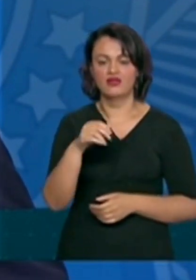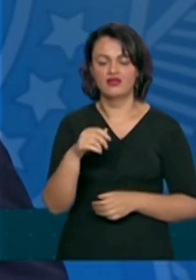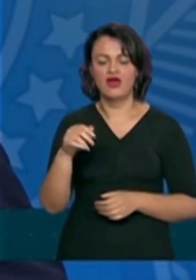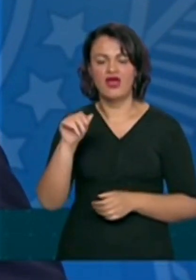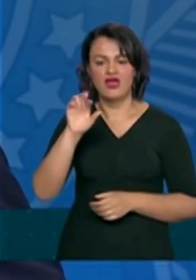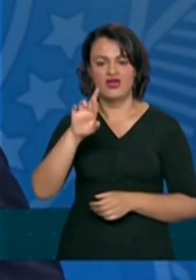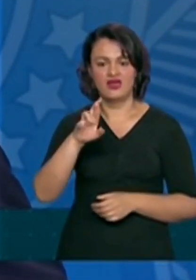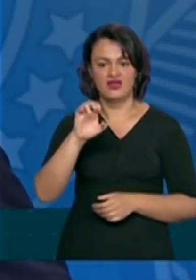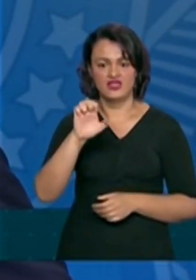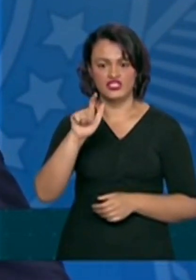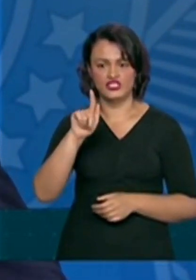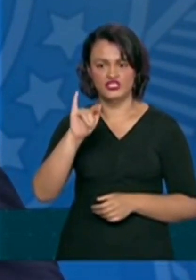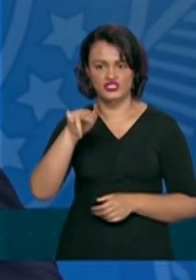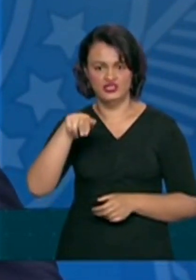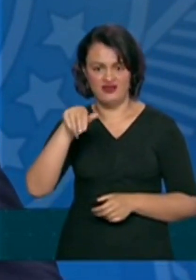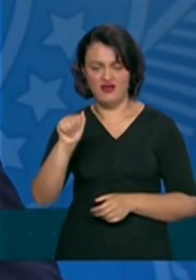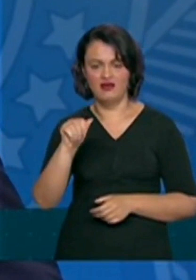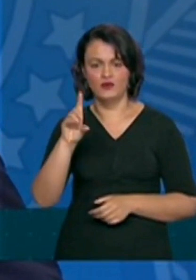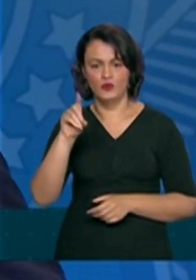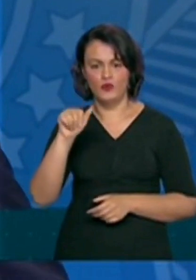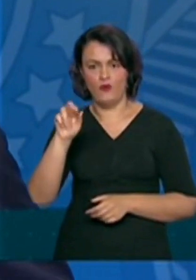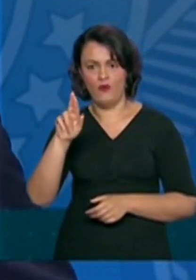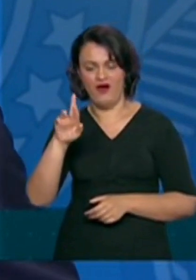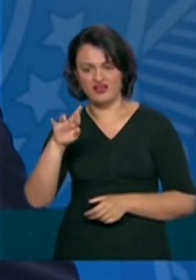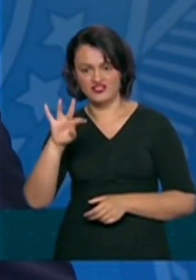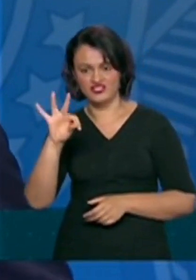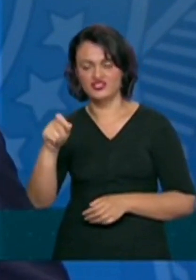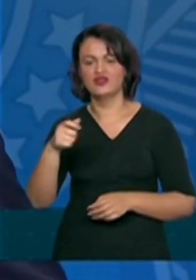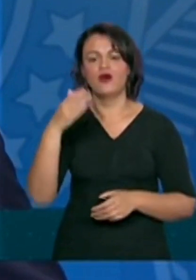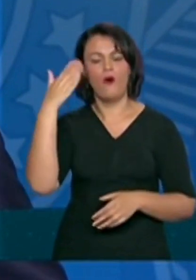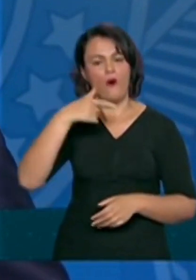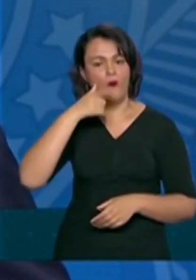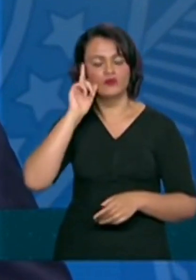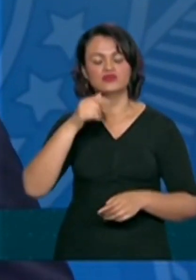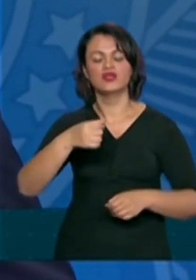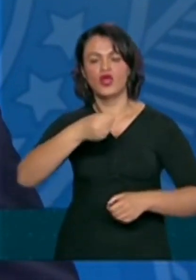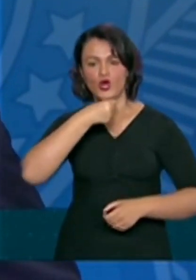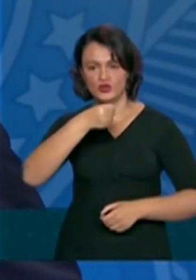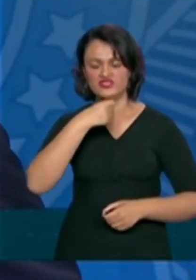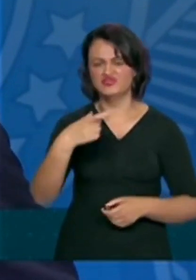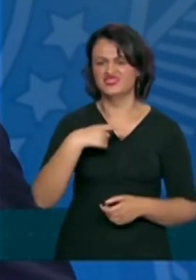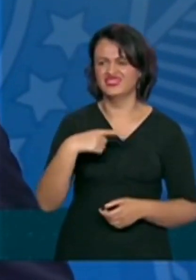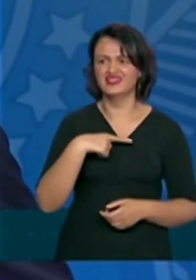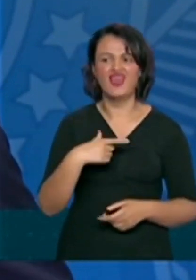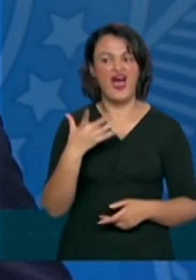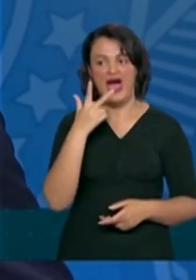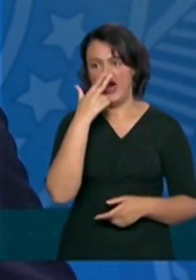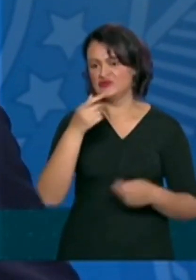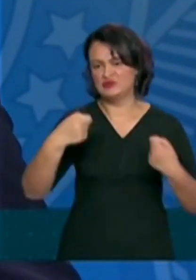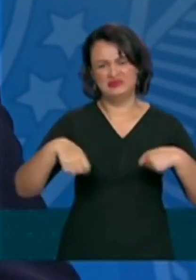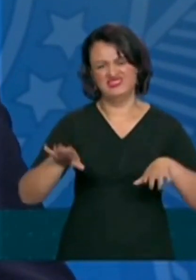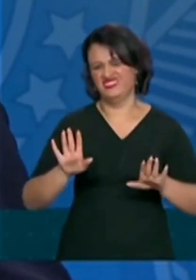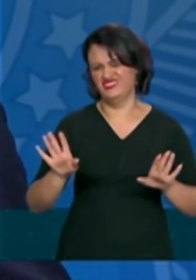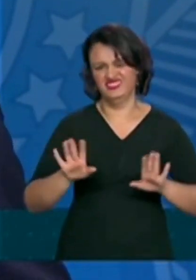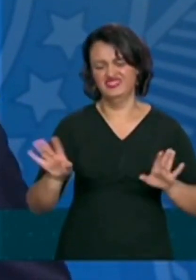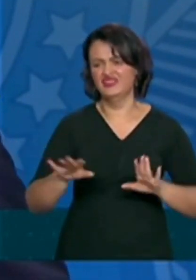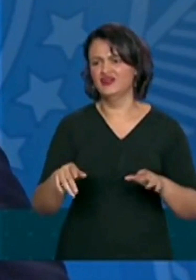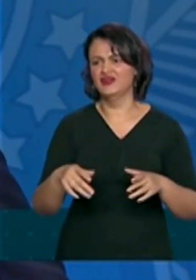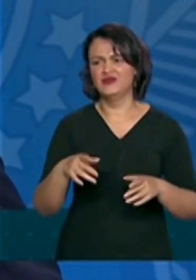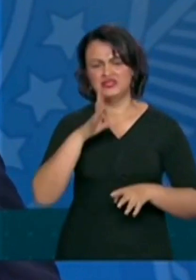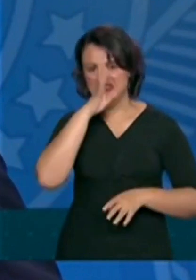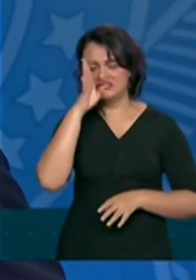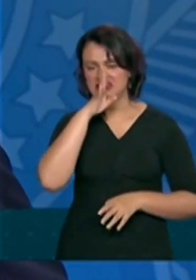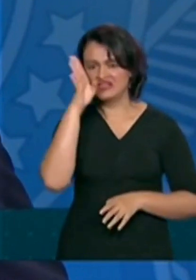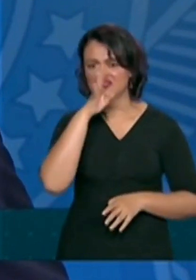coletiva ontem, que eu acho que foi feita de uma forma inadequada, eu acho que não precisava daquele tom, daquele nível, e eu